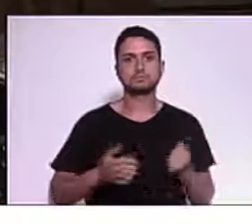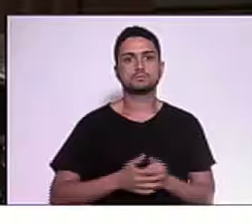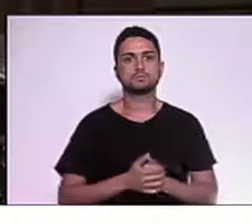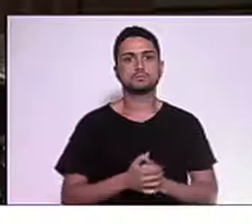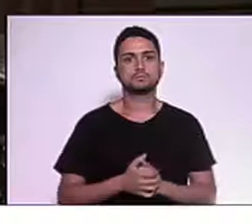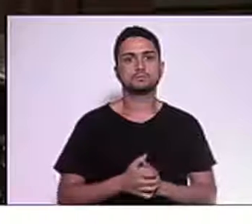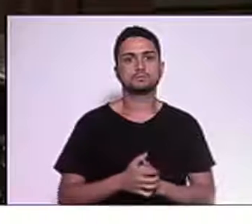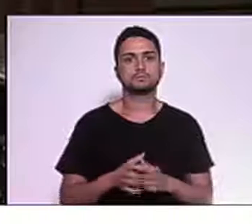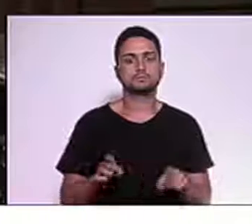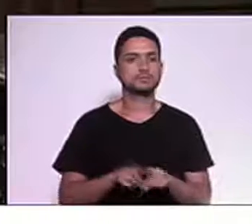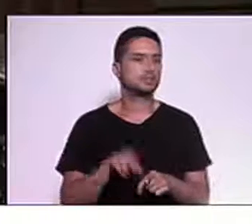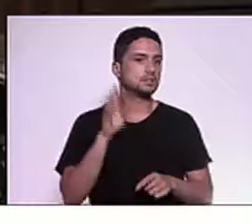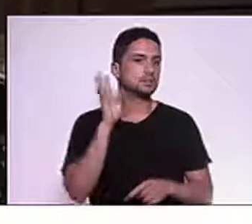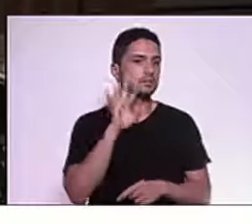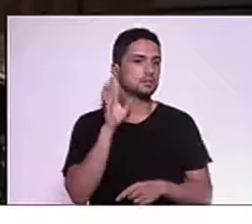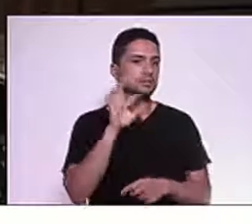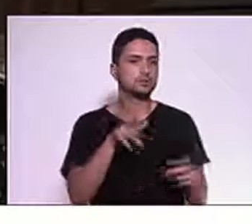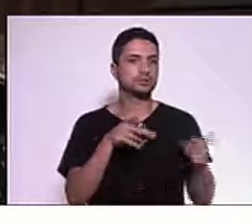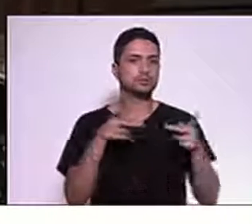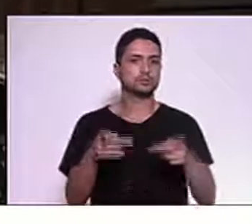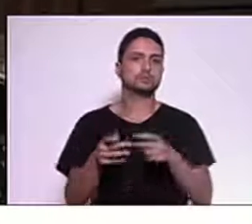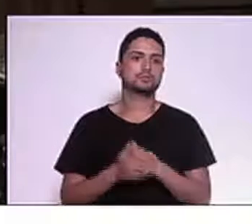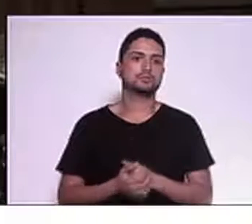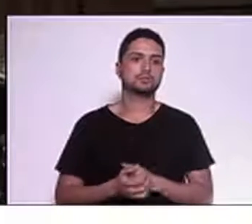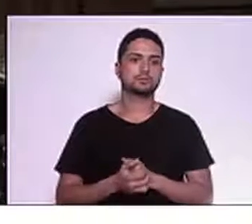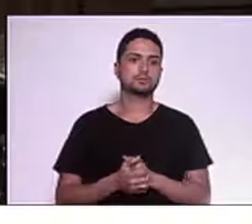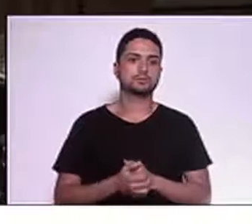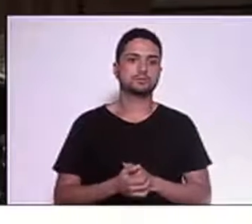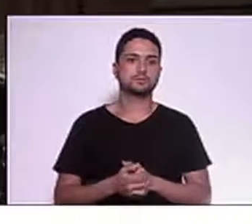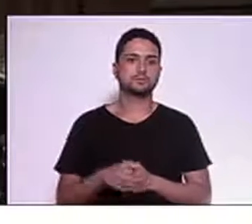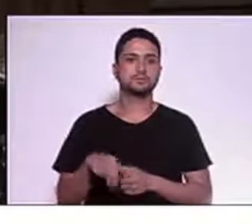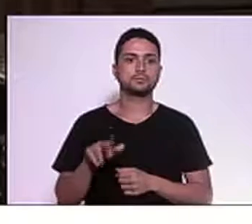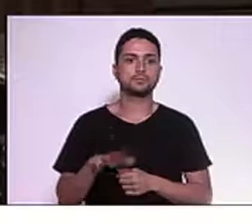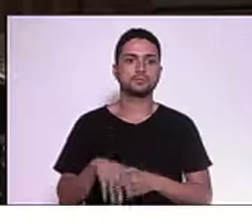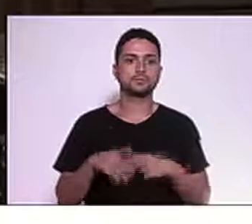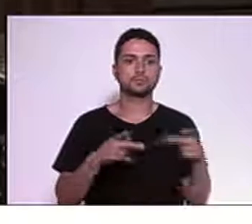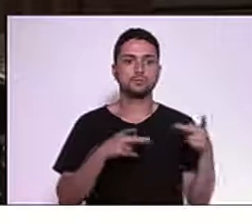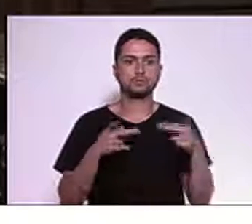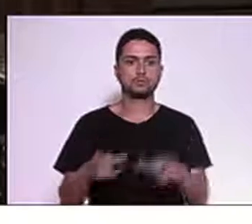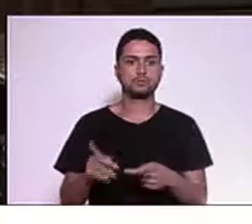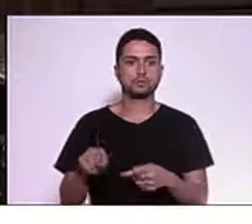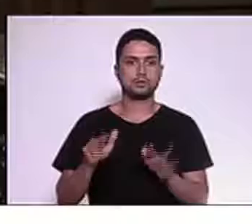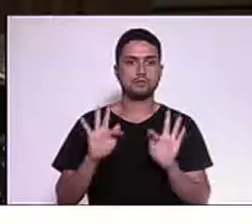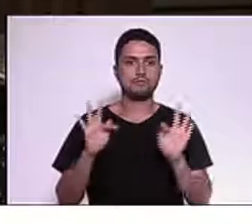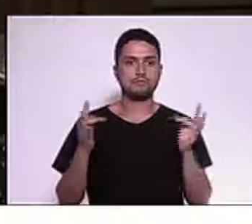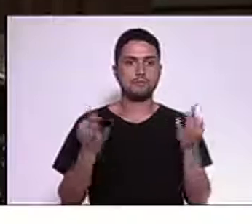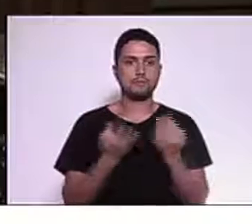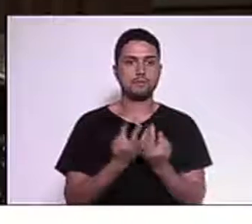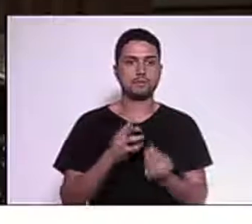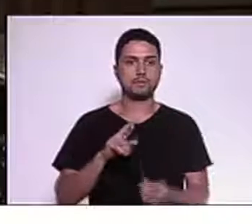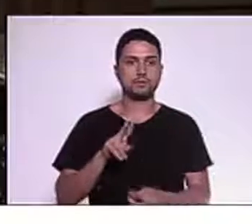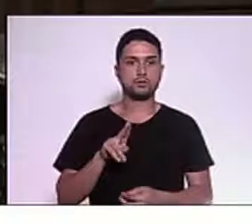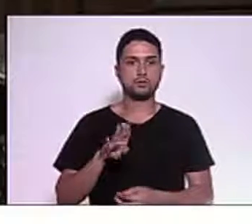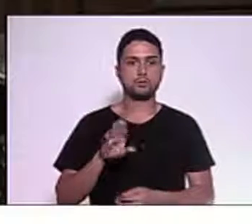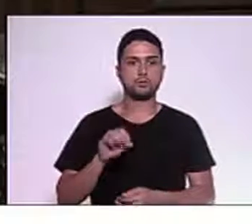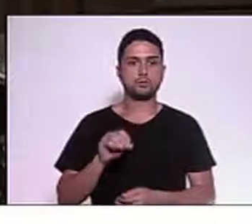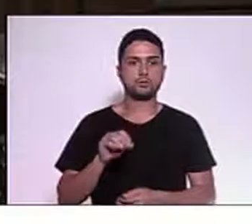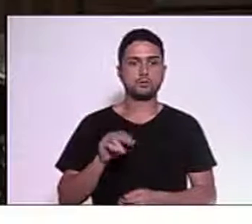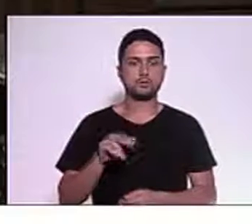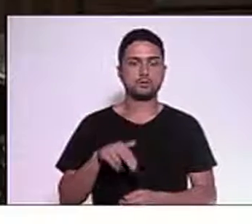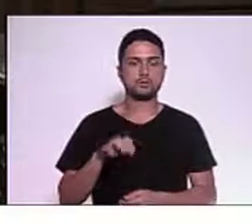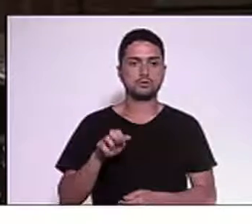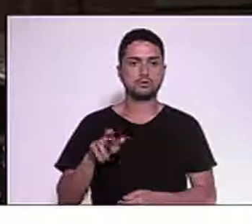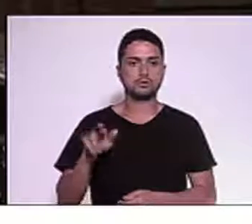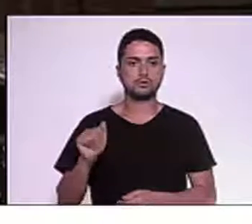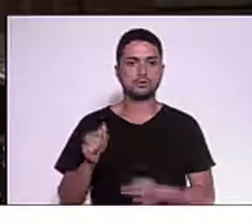desse convite é que quem era convidado era a família rubro-negra. Então venham, tragam